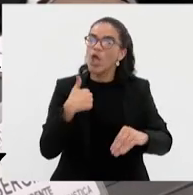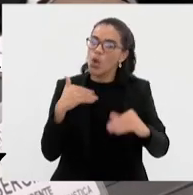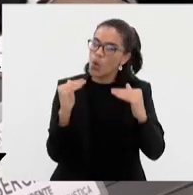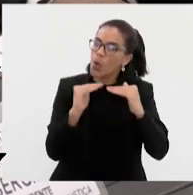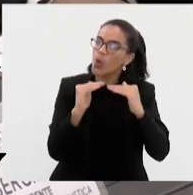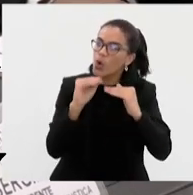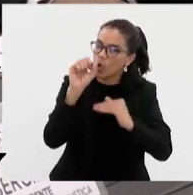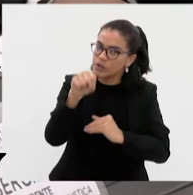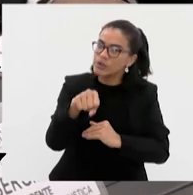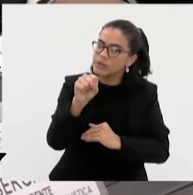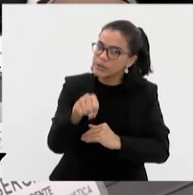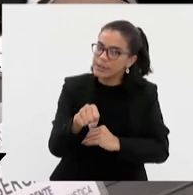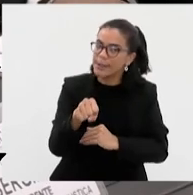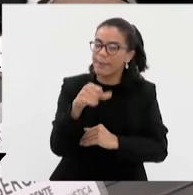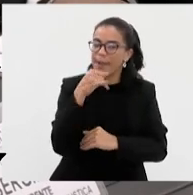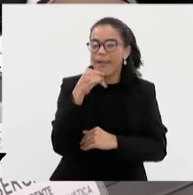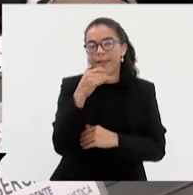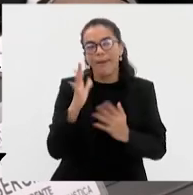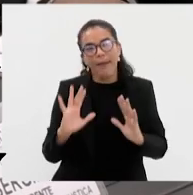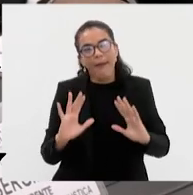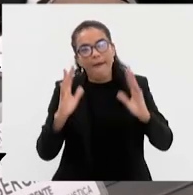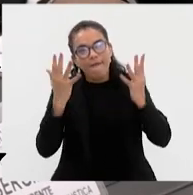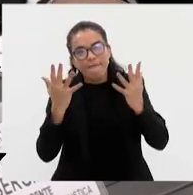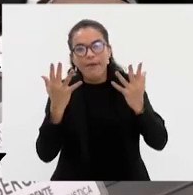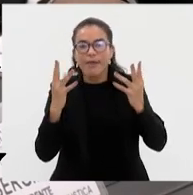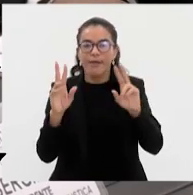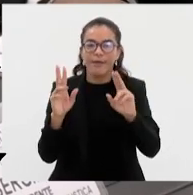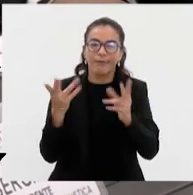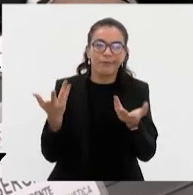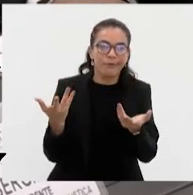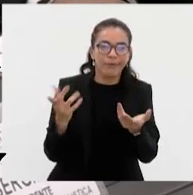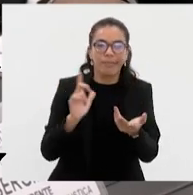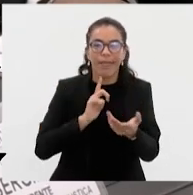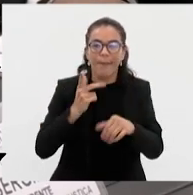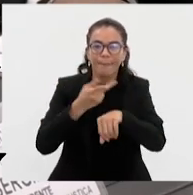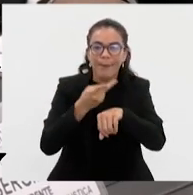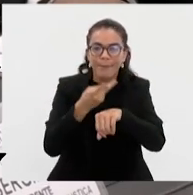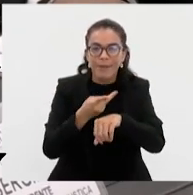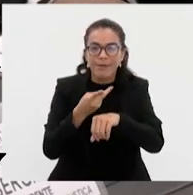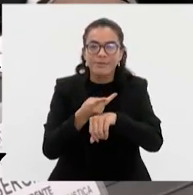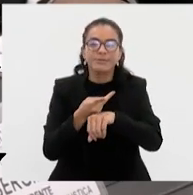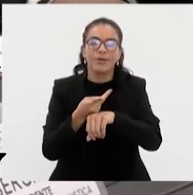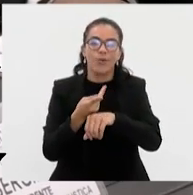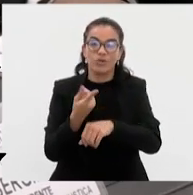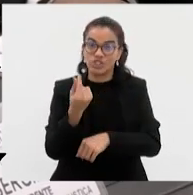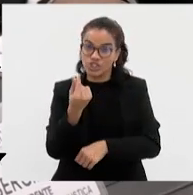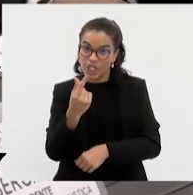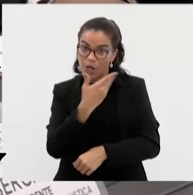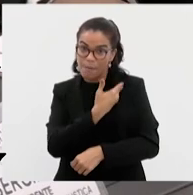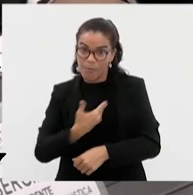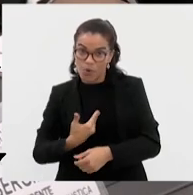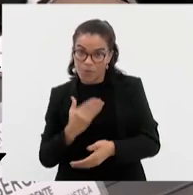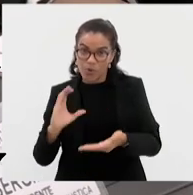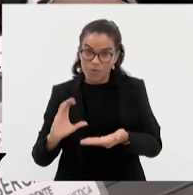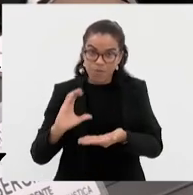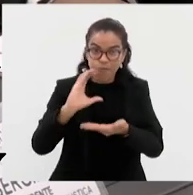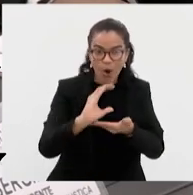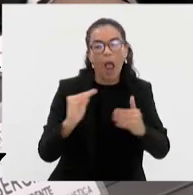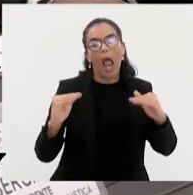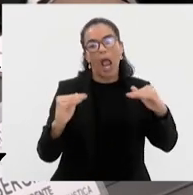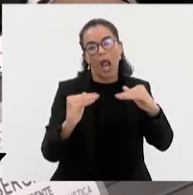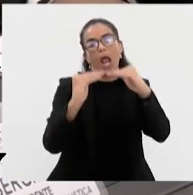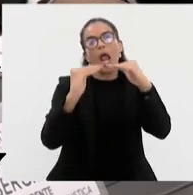que um evento que seja realizado e a premiação decorra de concurso público. Tem que ser premiação igualitária